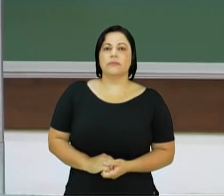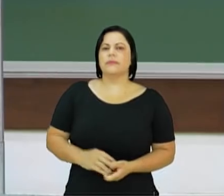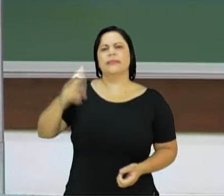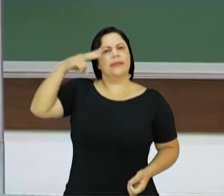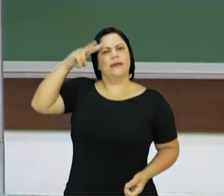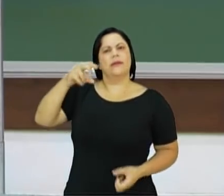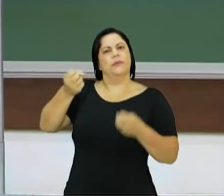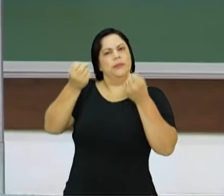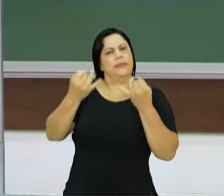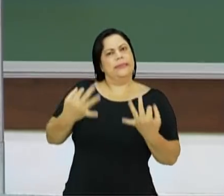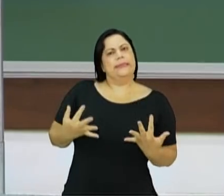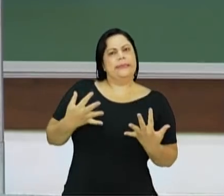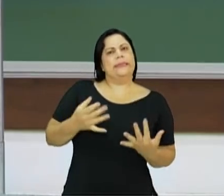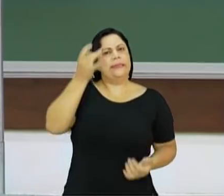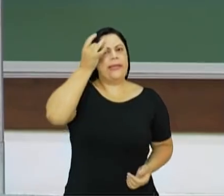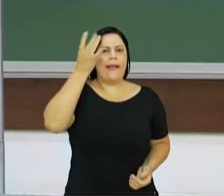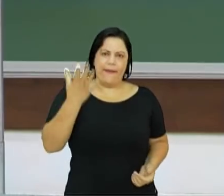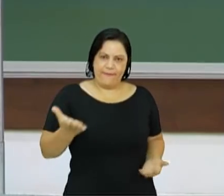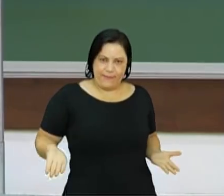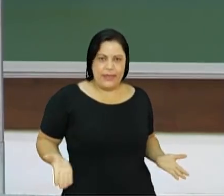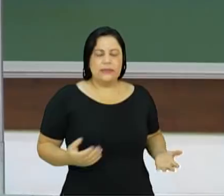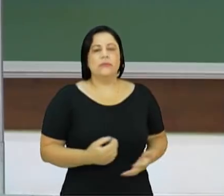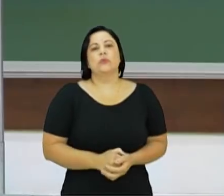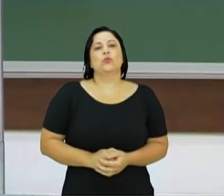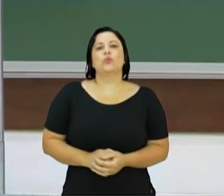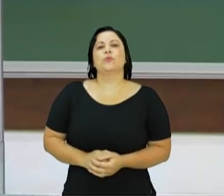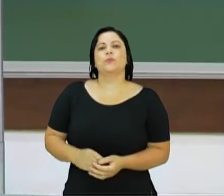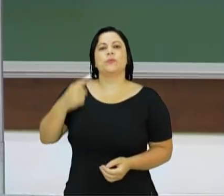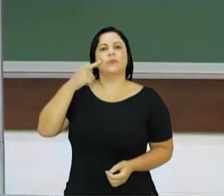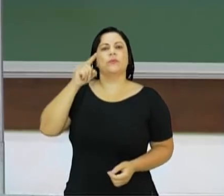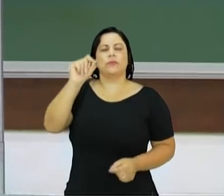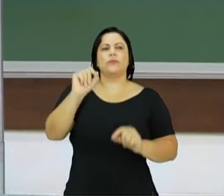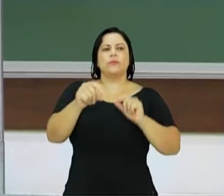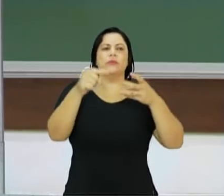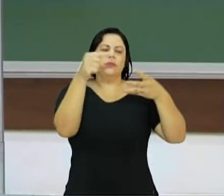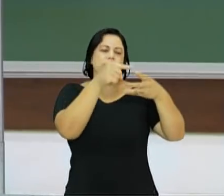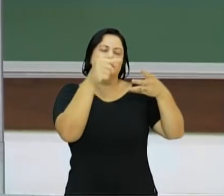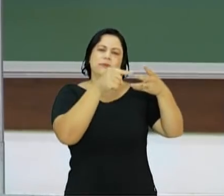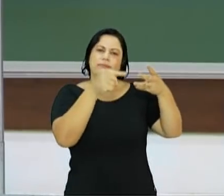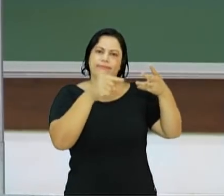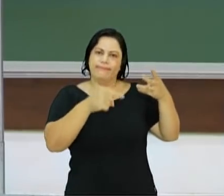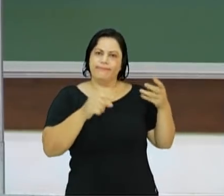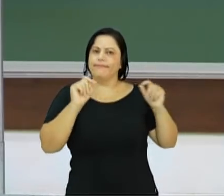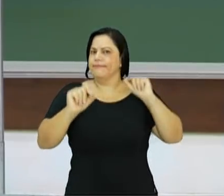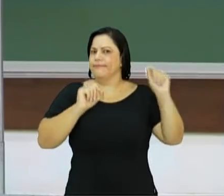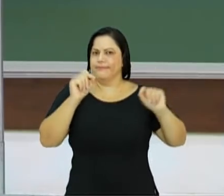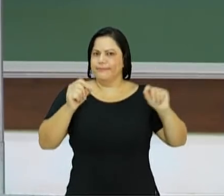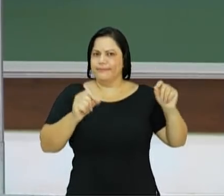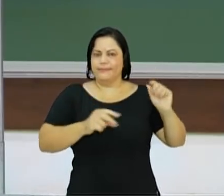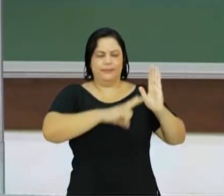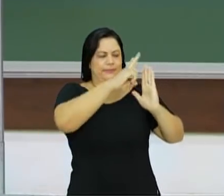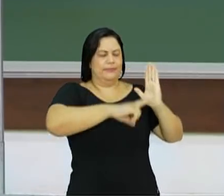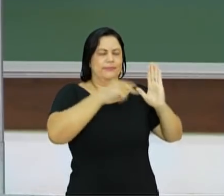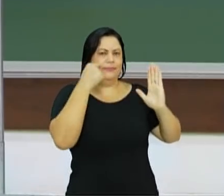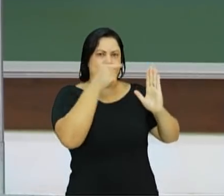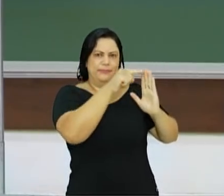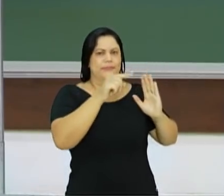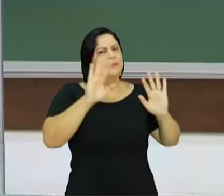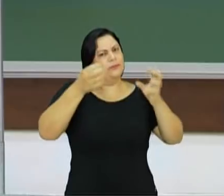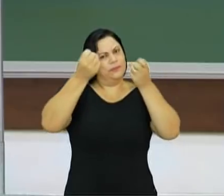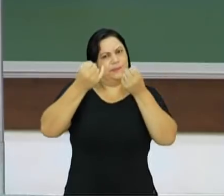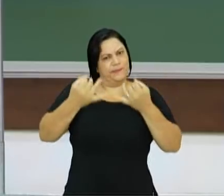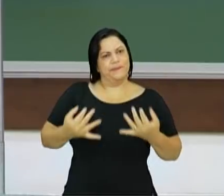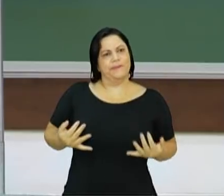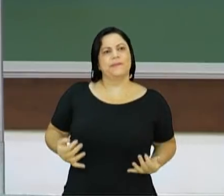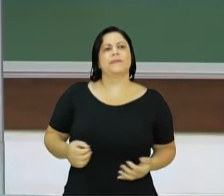Lembra que eu falei para vocês que era bem tranquilinho? Então a gente está falando ali avascularizado, né? Condroblastos e condrócitos ali já disse tudo para nós,